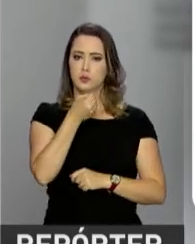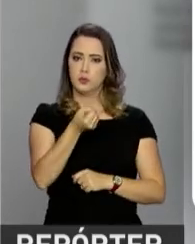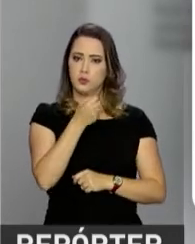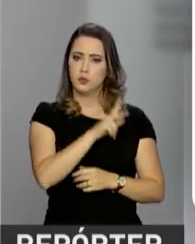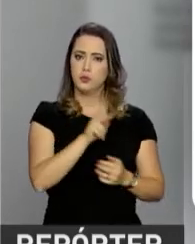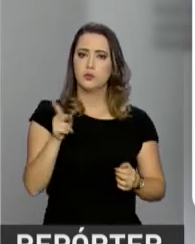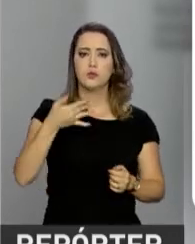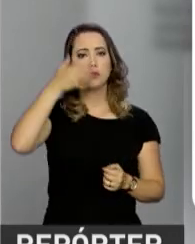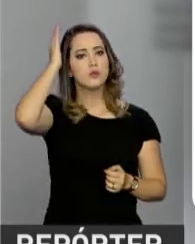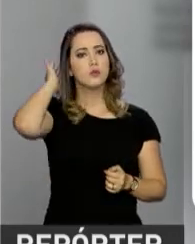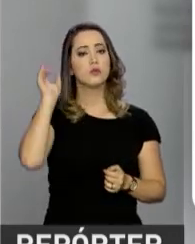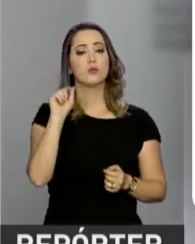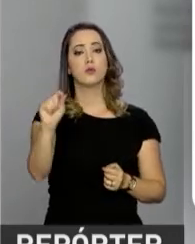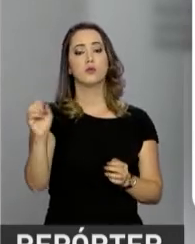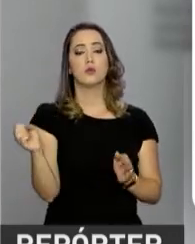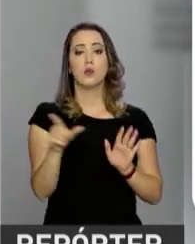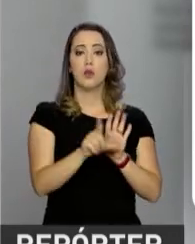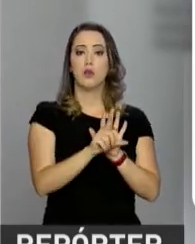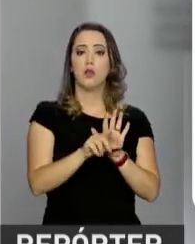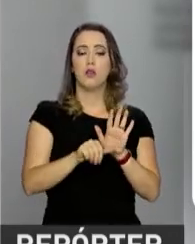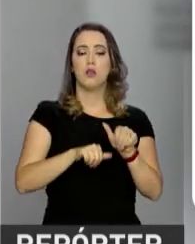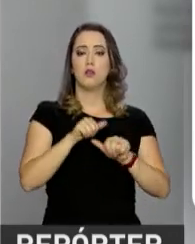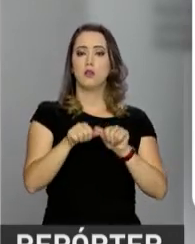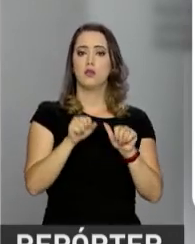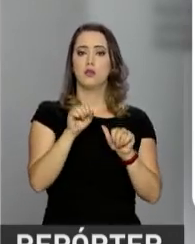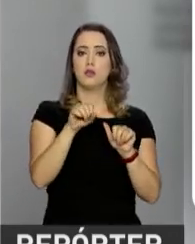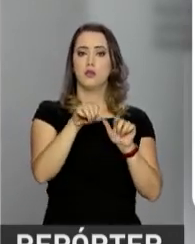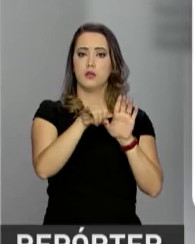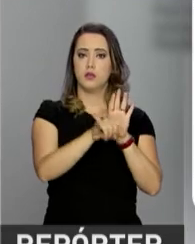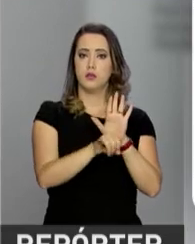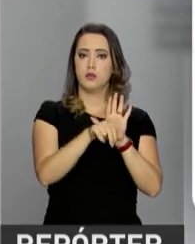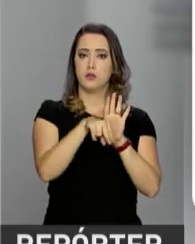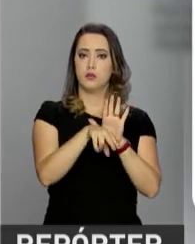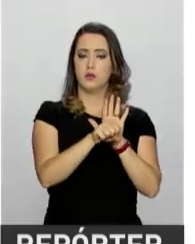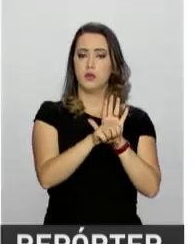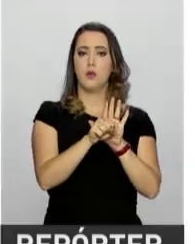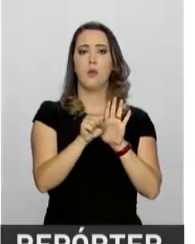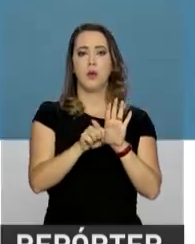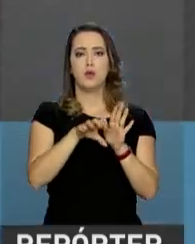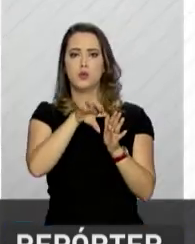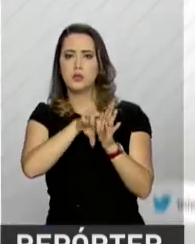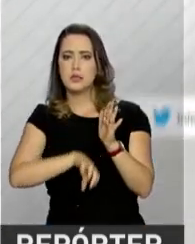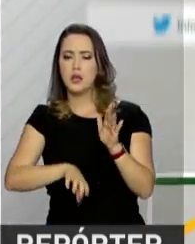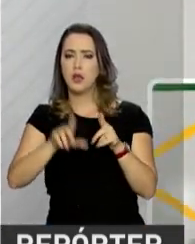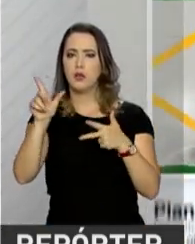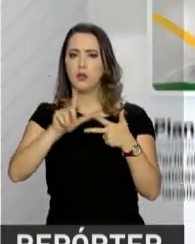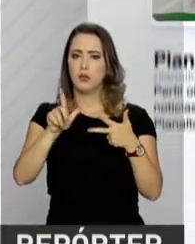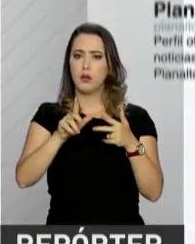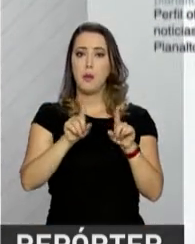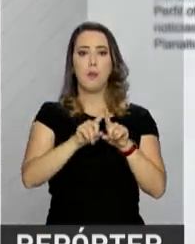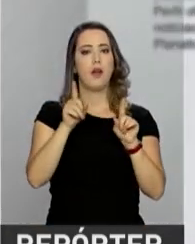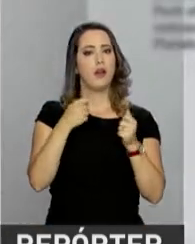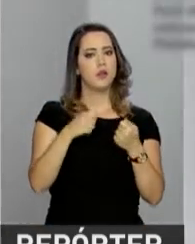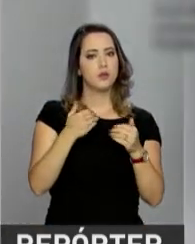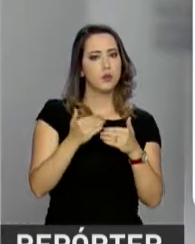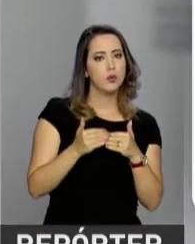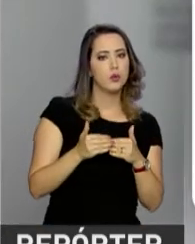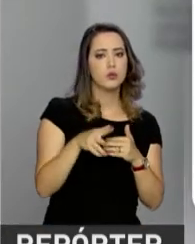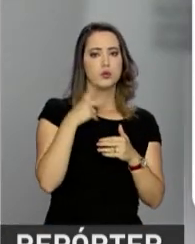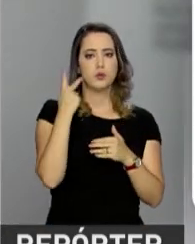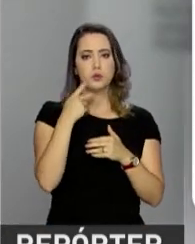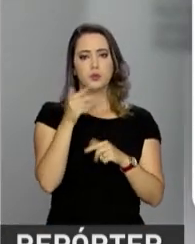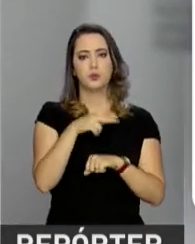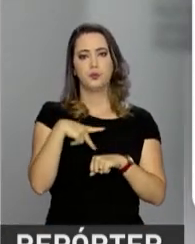o presidente citou que a reforma da previdência pode ter saído da pauta legislativa mas não saiu da pauta política do